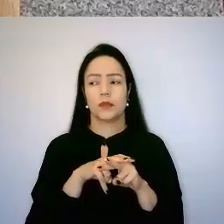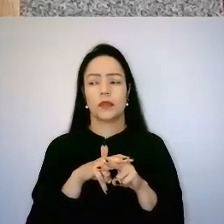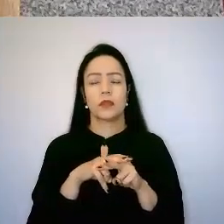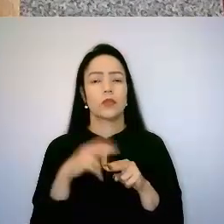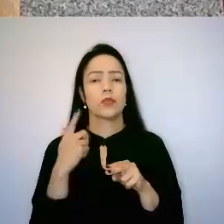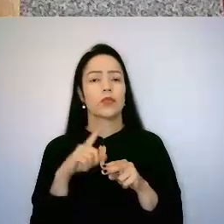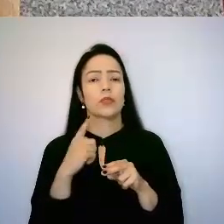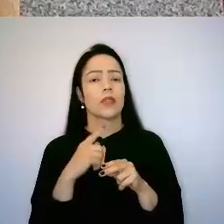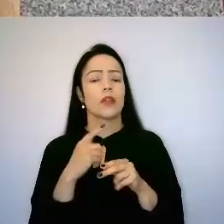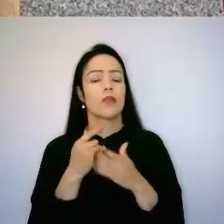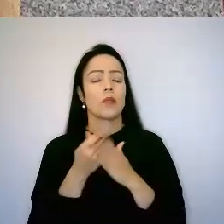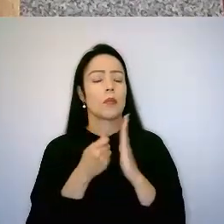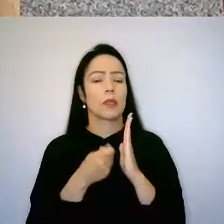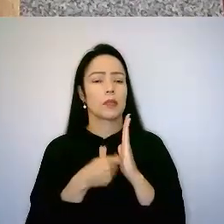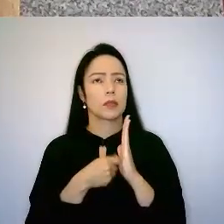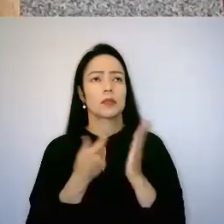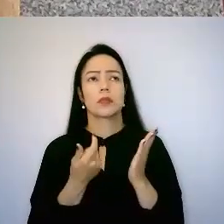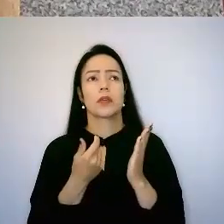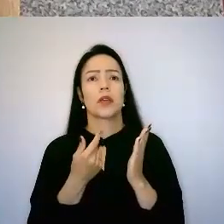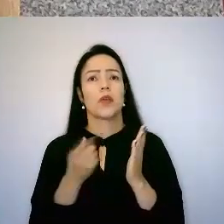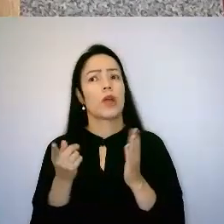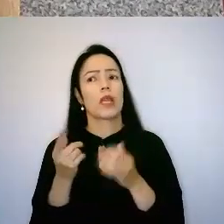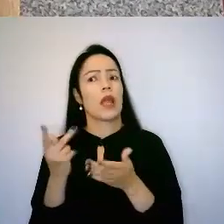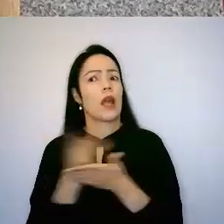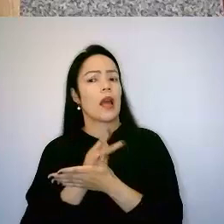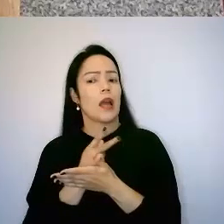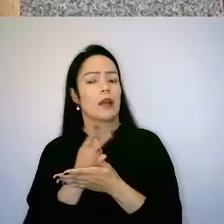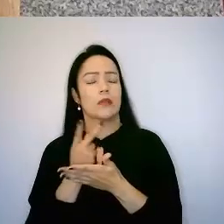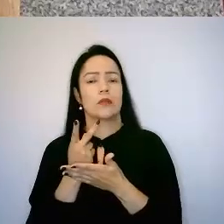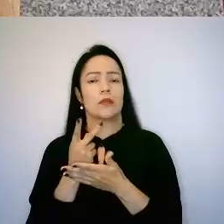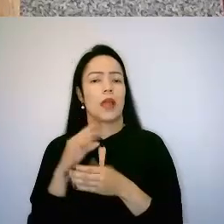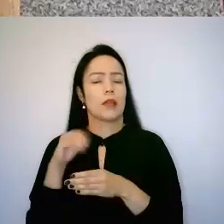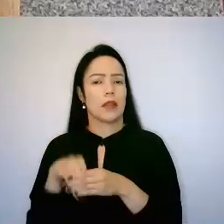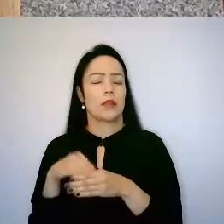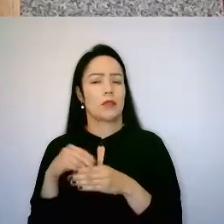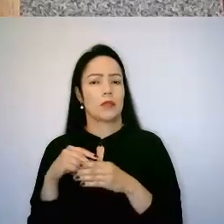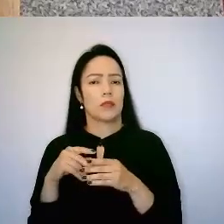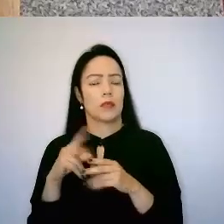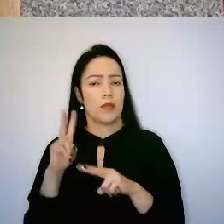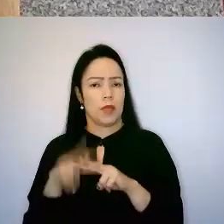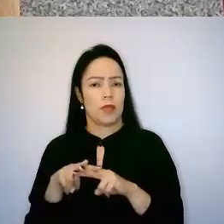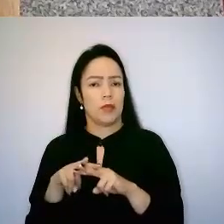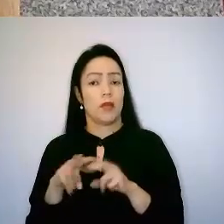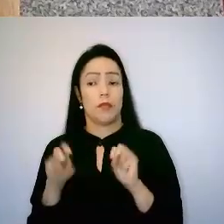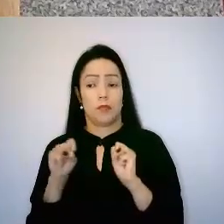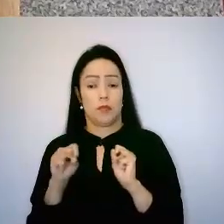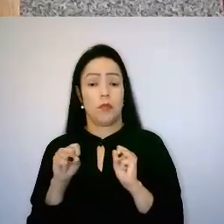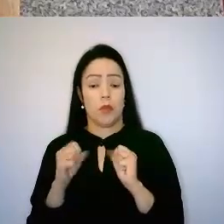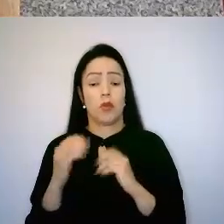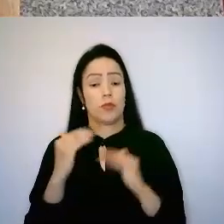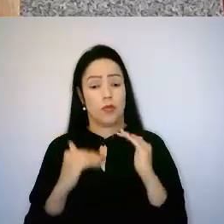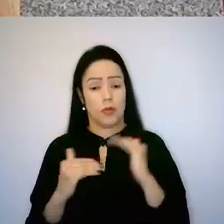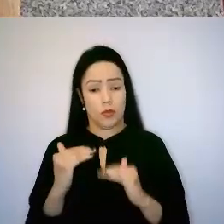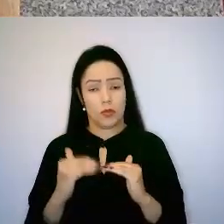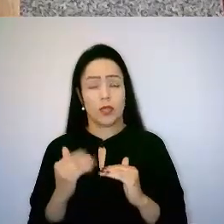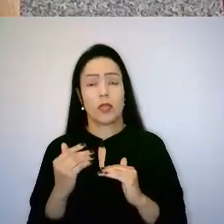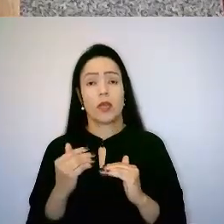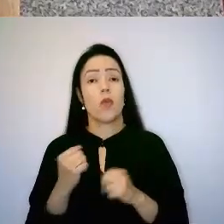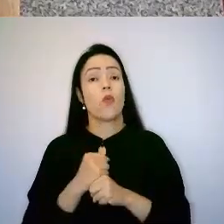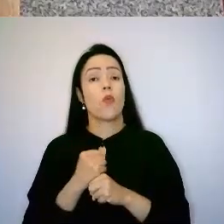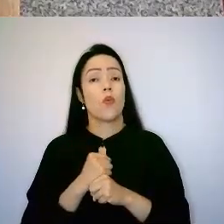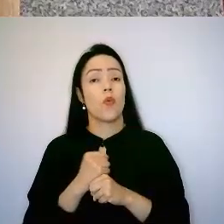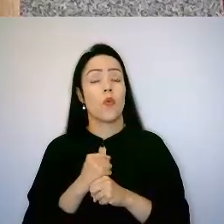tipo de anotação por falta grave média ou leve ele poderia sim gozar no seu direito à Progressão de regime e é exatamente